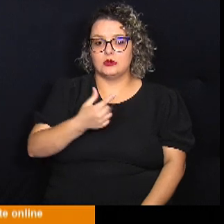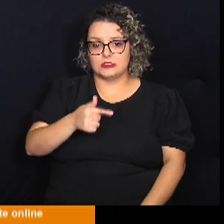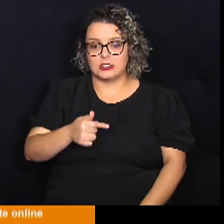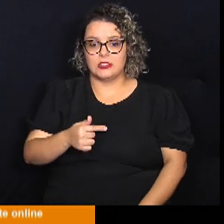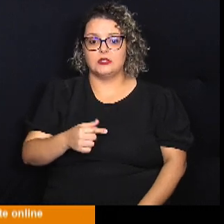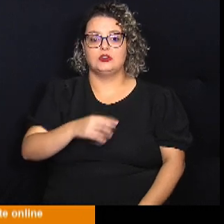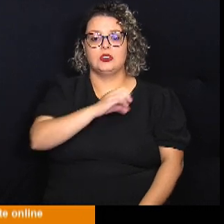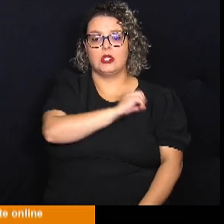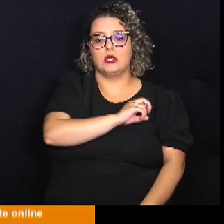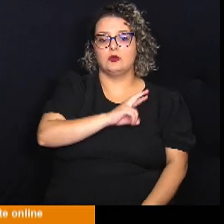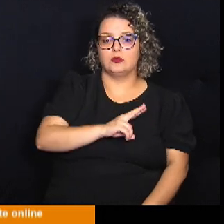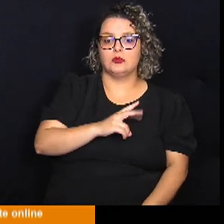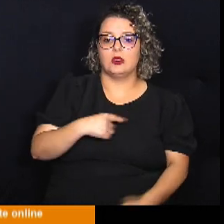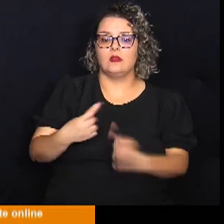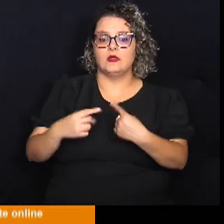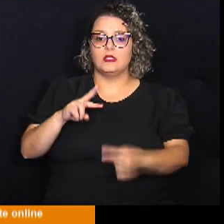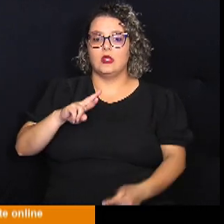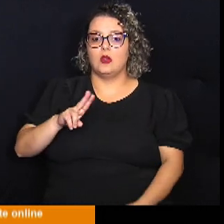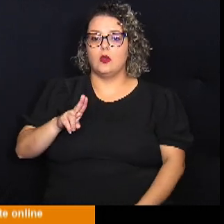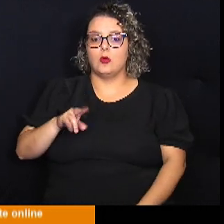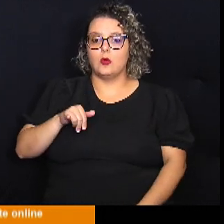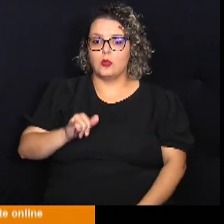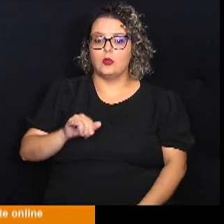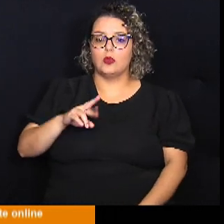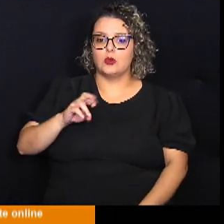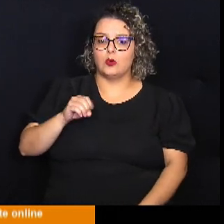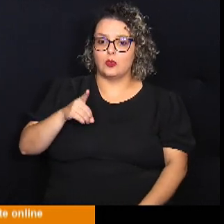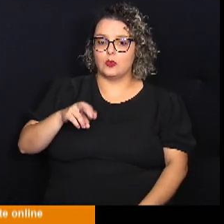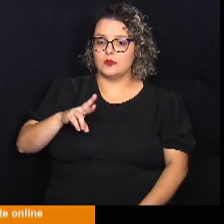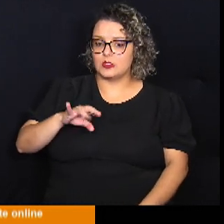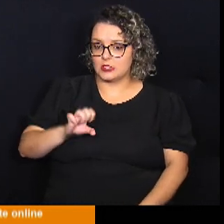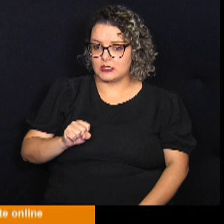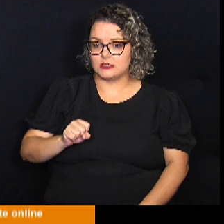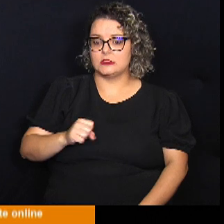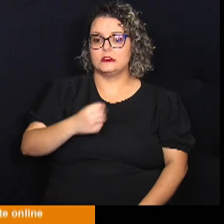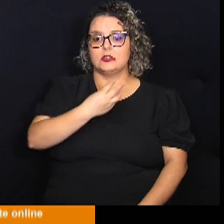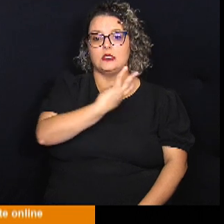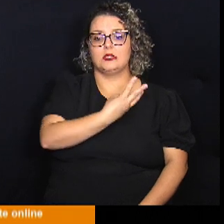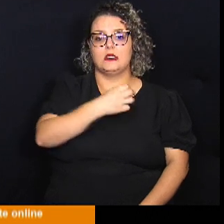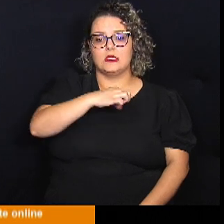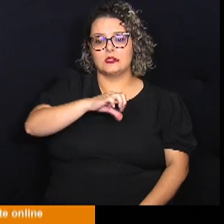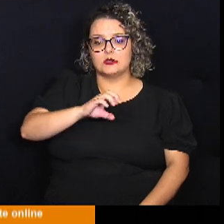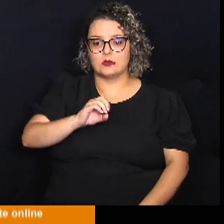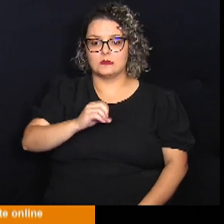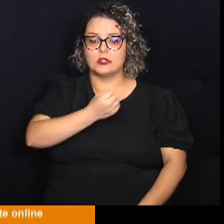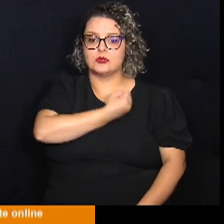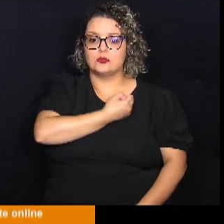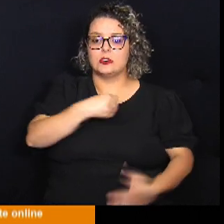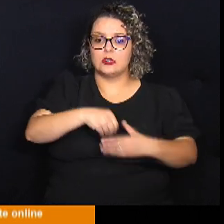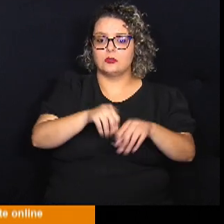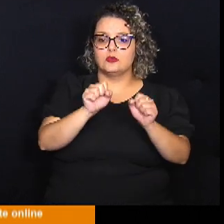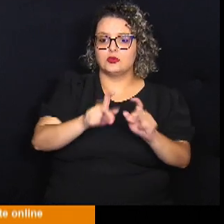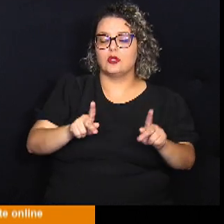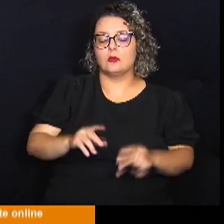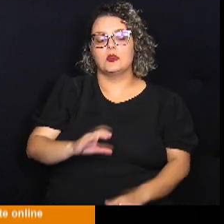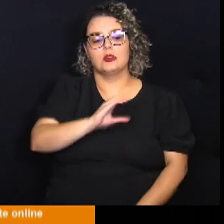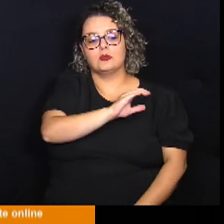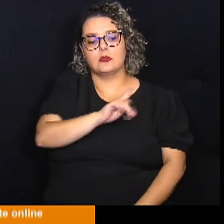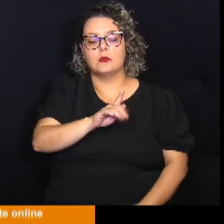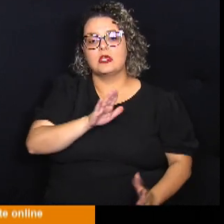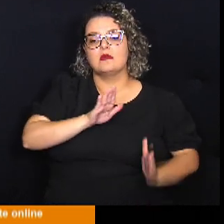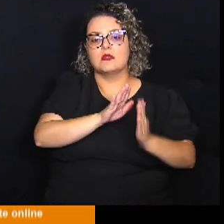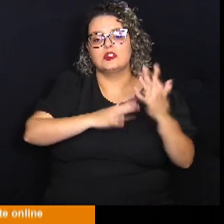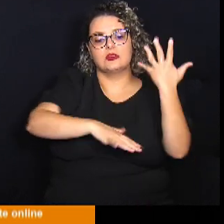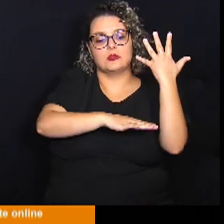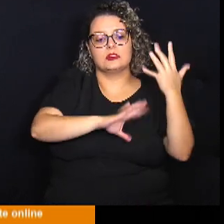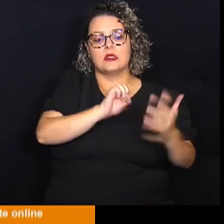Avenida Rui Rodrigues 3900, lá dentro do Shopping Espaço Ouro Verde, e a unidade do Campo Grande fica na Rua